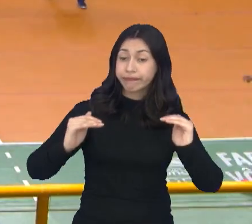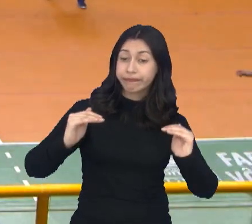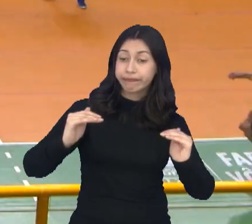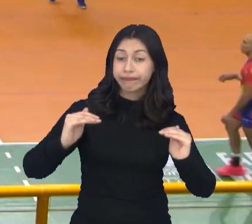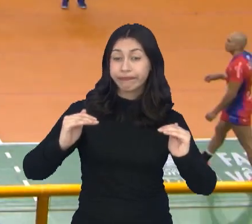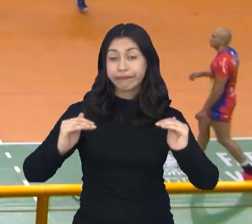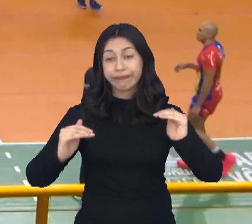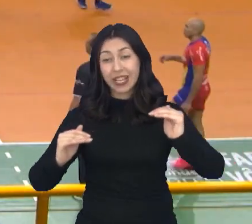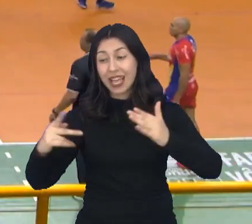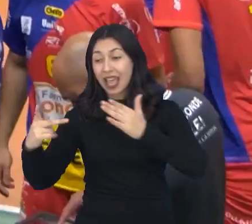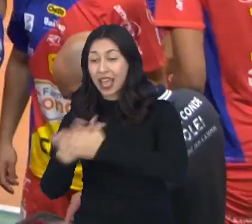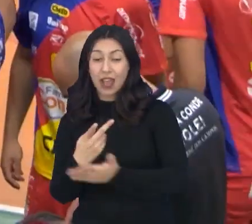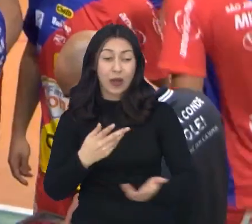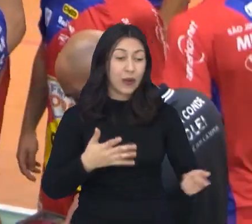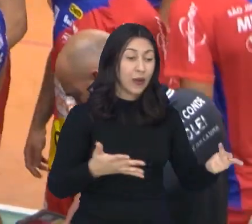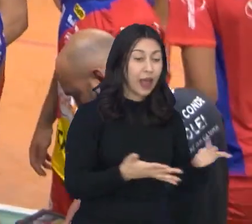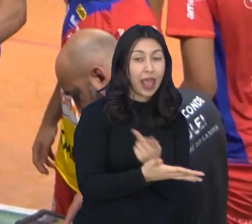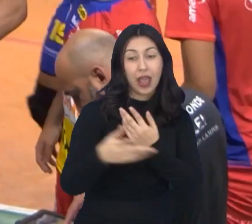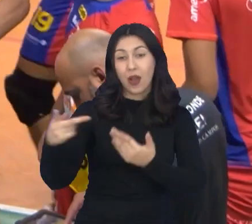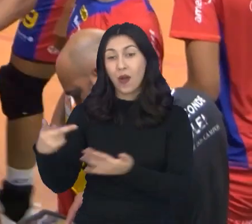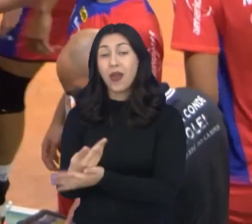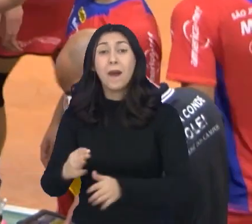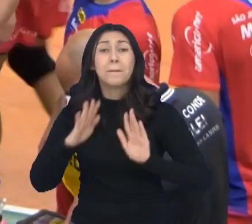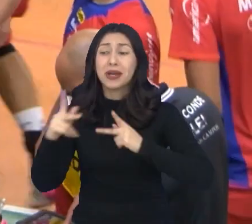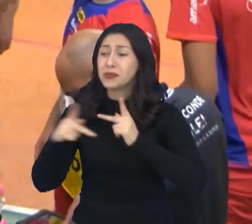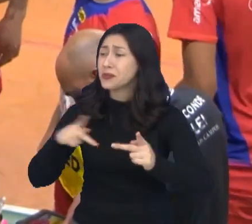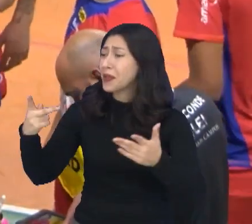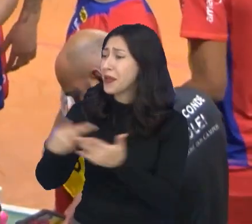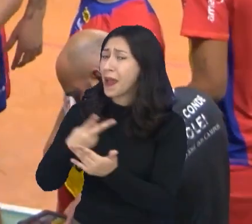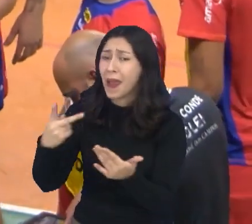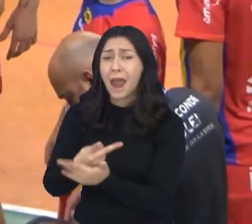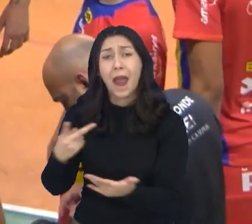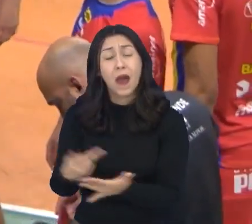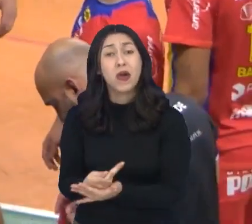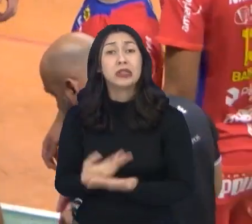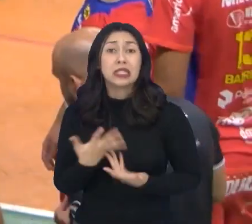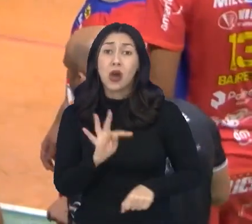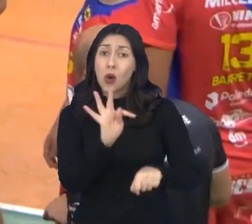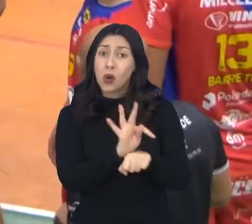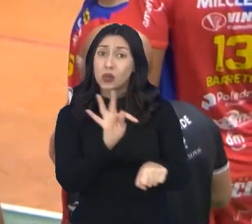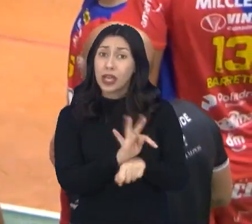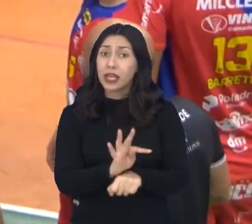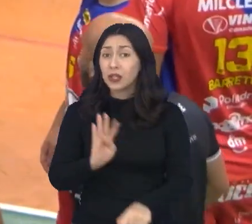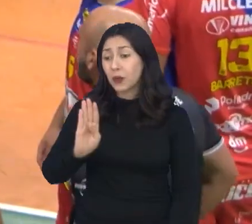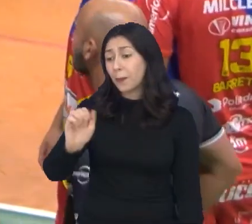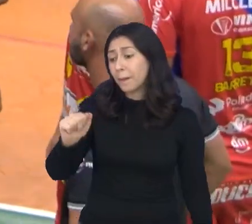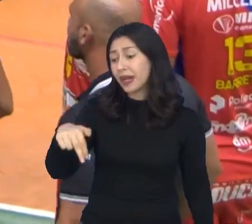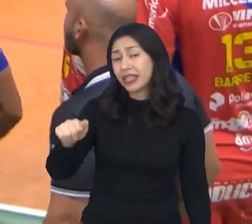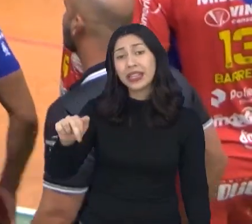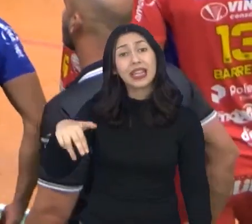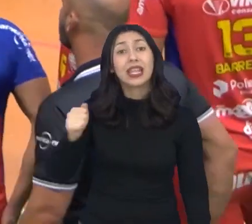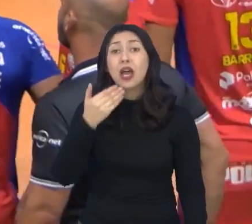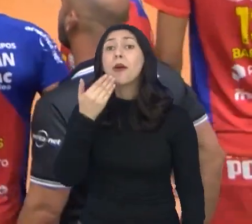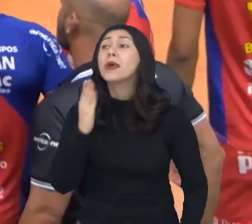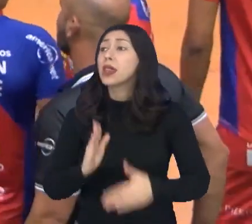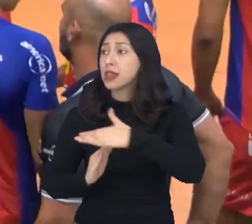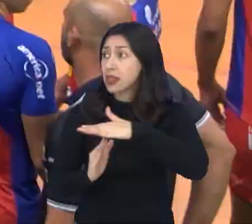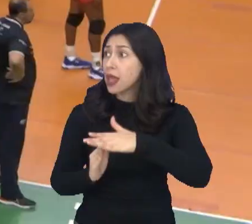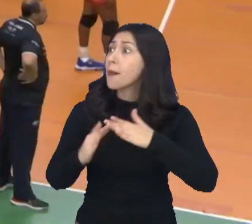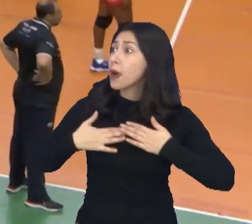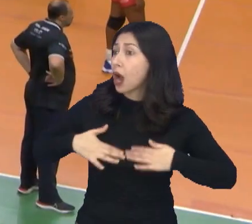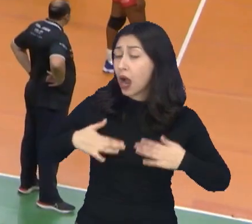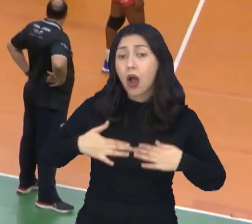cometendo erros. Só que o São José errava mais e obrigou o técnico Renato Banana a pedir tempo para acalmar o